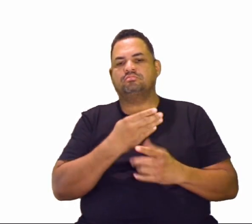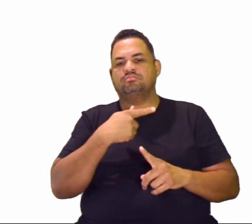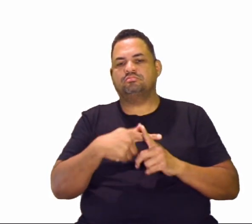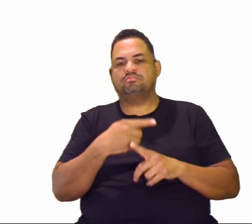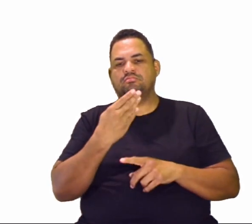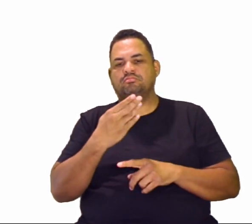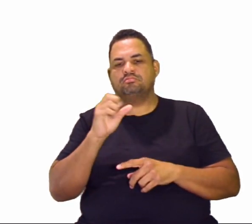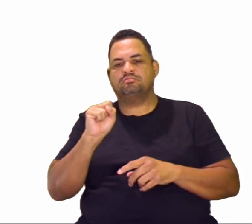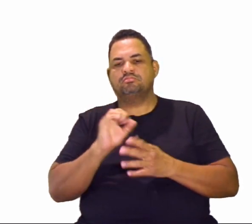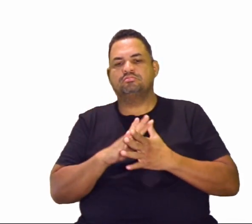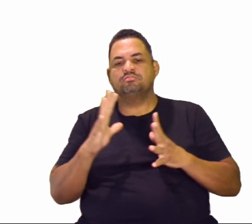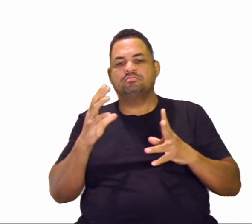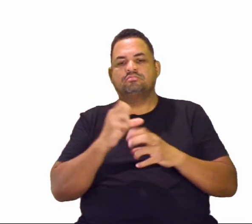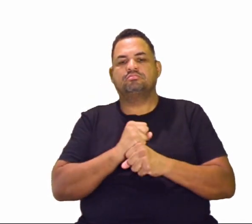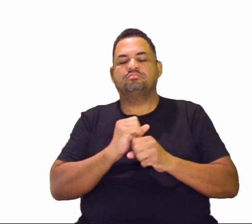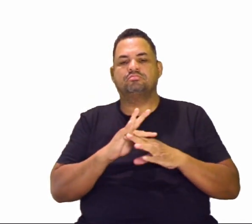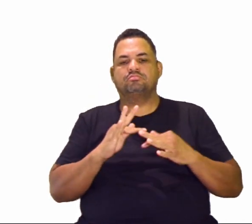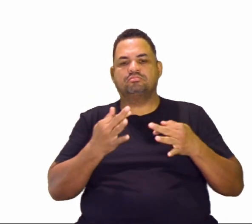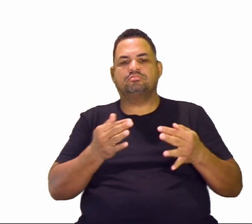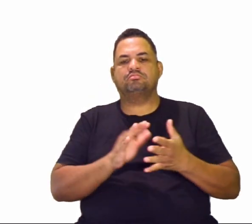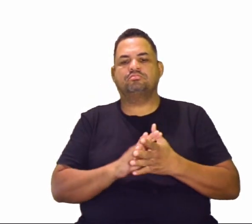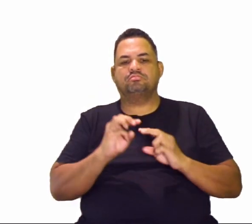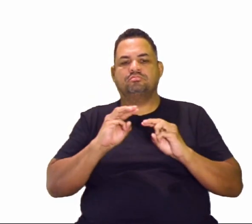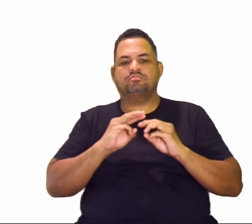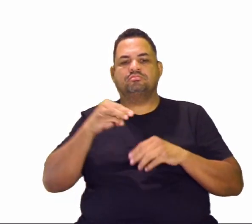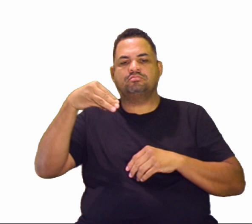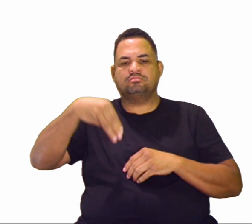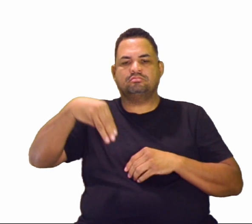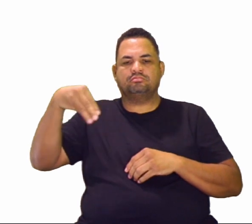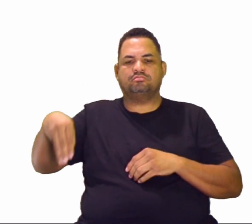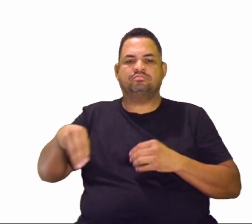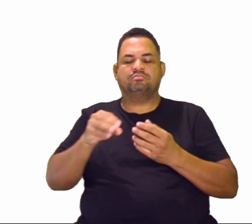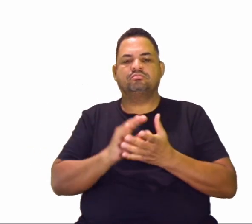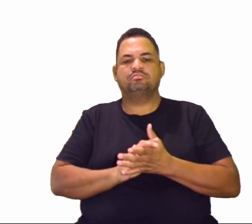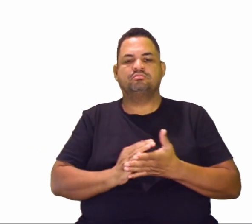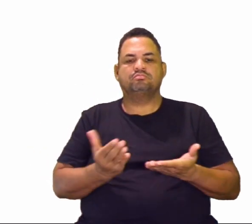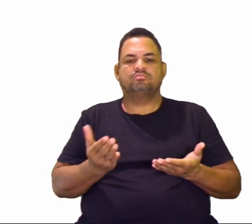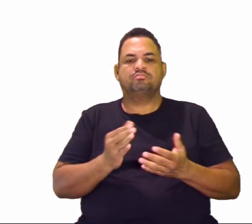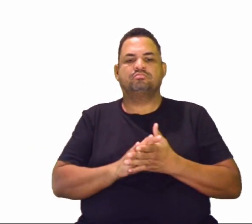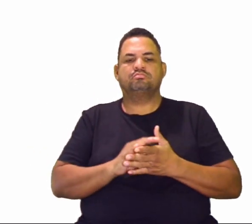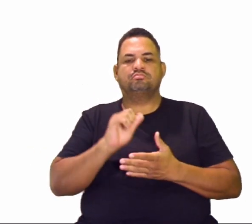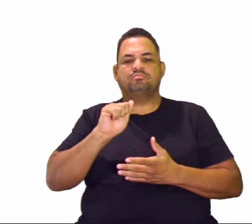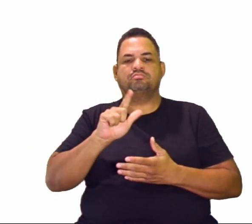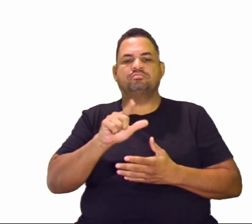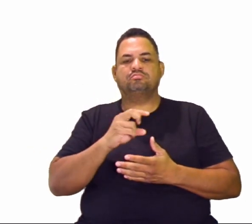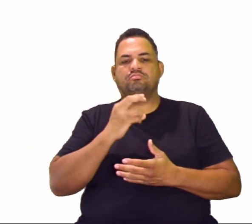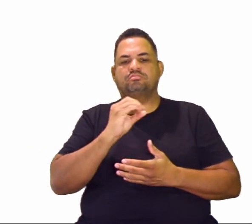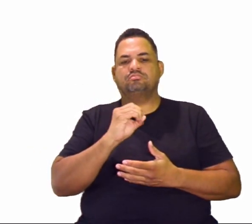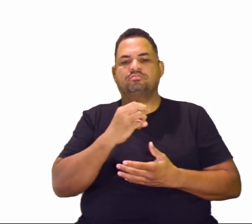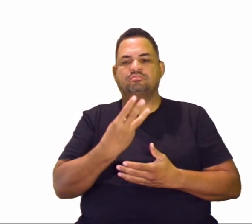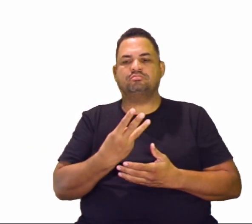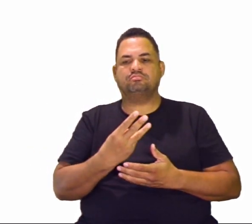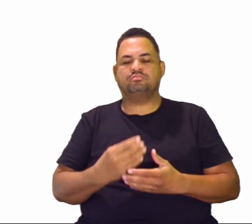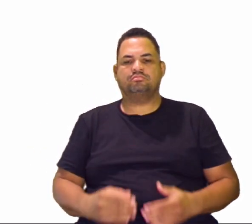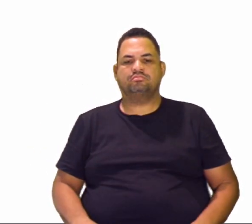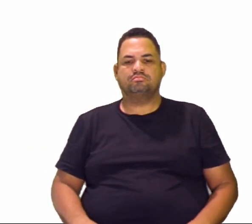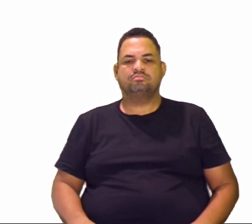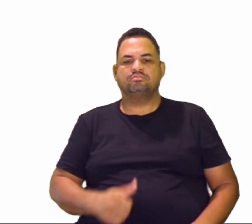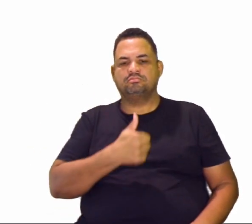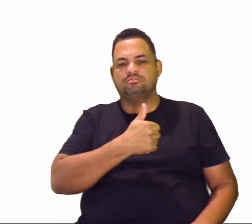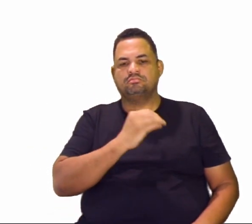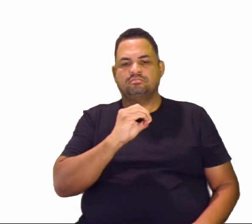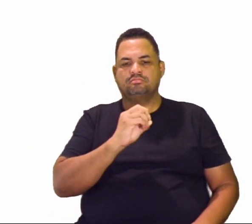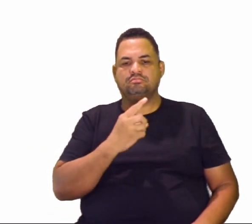que a massa molar do óxido de alumínio, ou seja, do Al2O3,